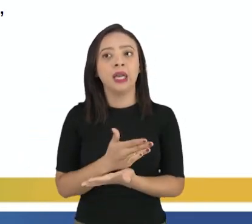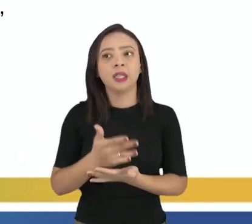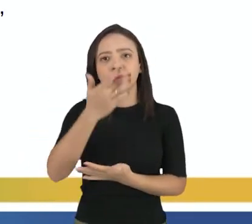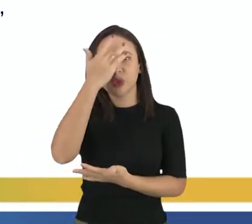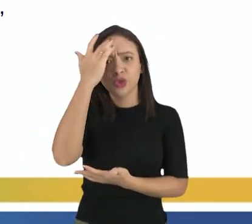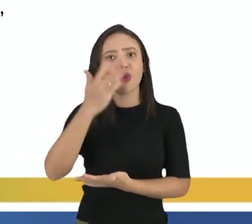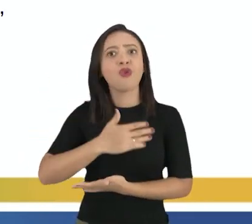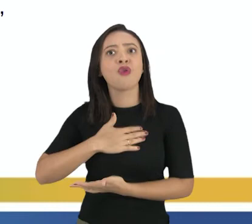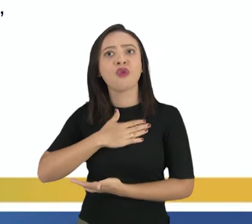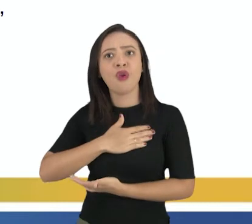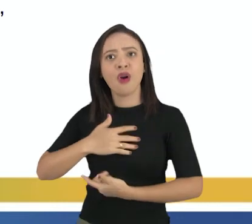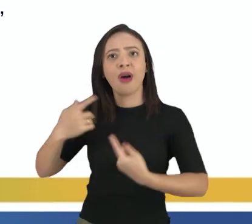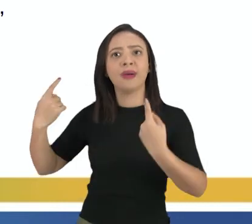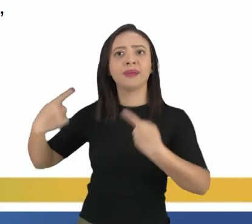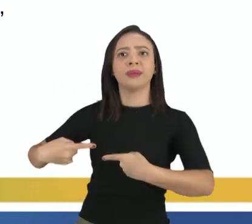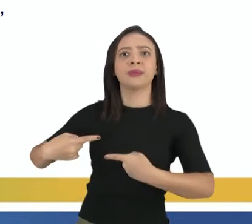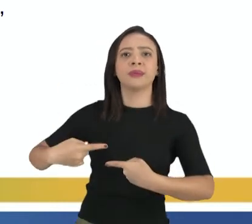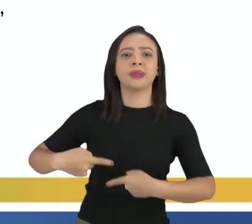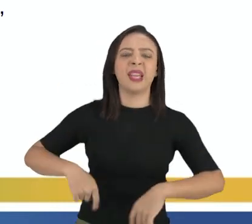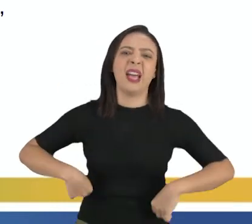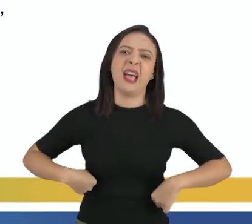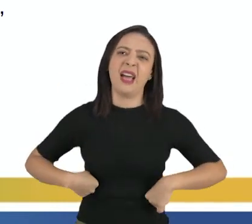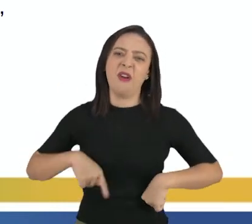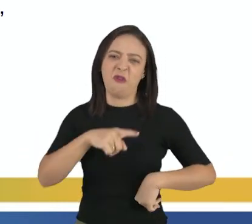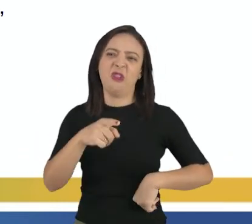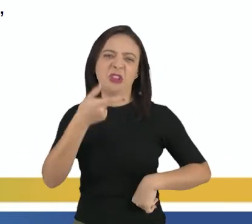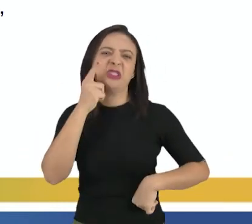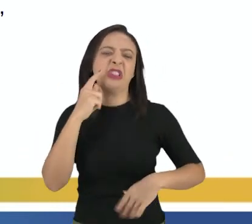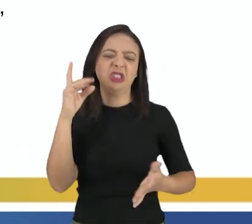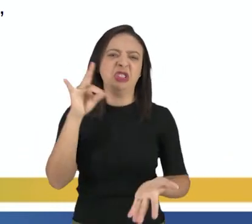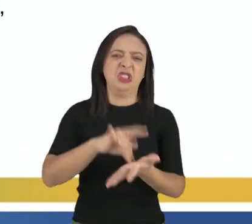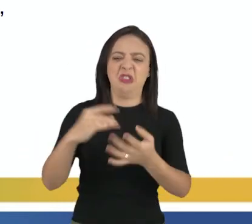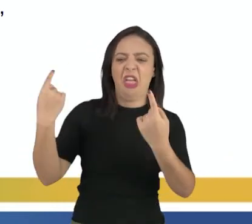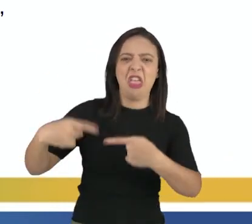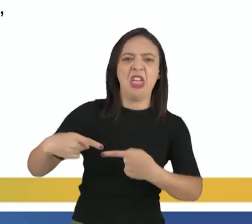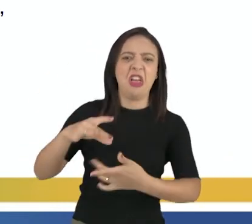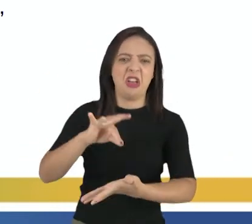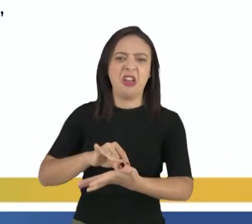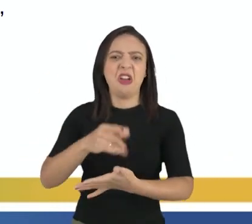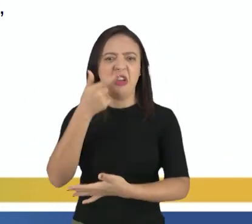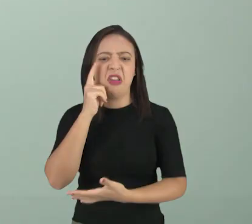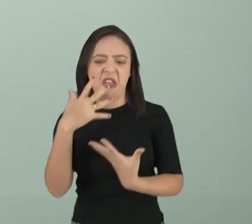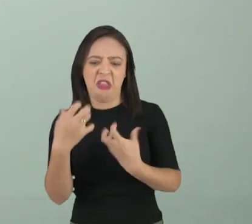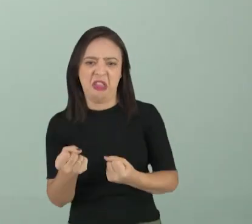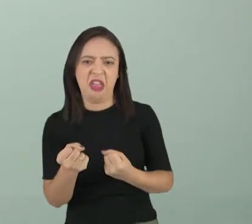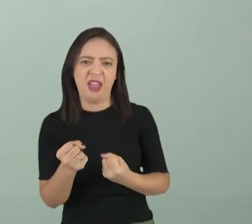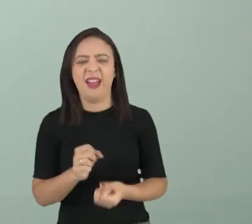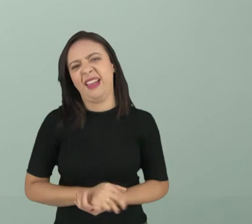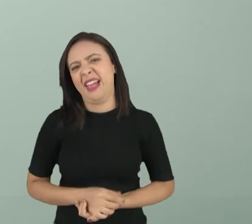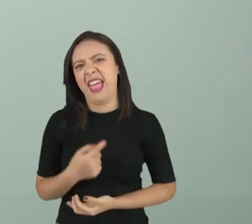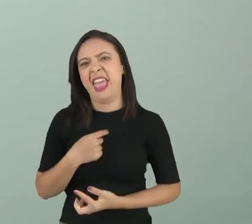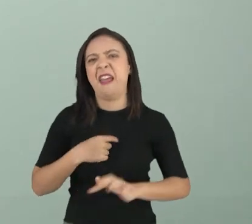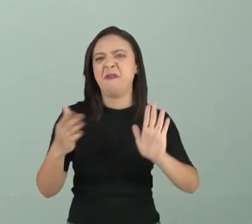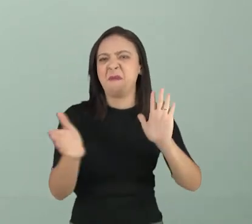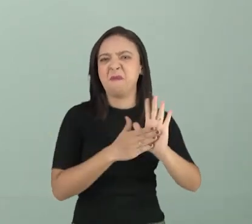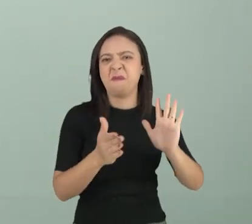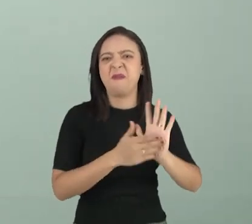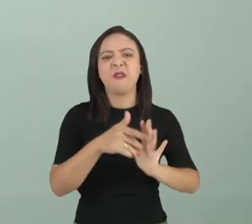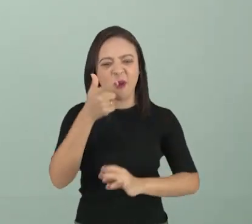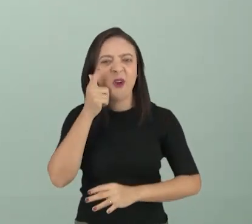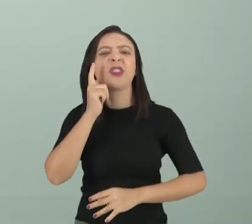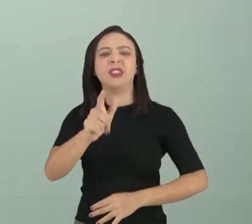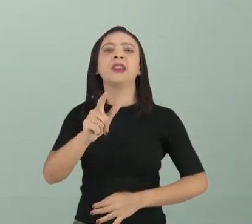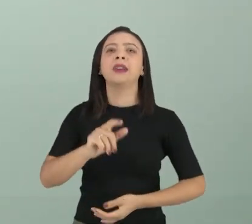ser desafiadas, né? Ah, será que você faz mesmo? Será que não faz? Quando você se sente desafiado, eu vou provar que eu vou fazer.